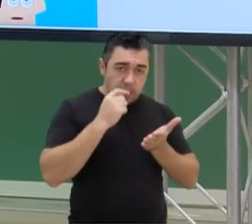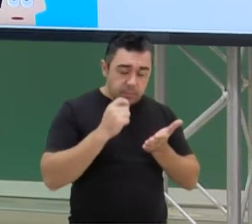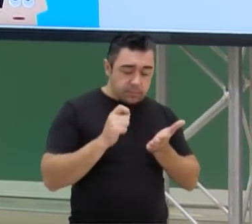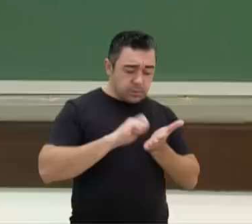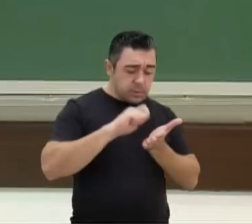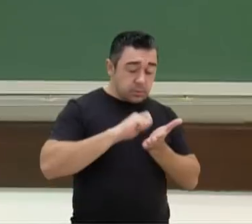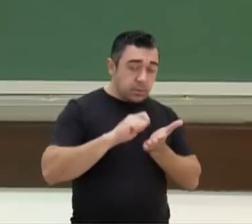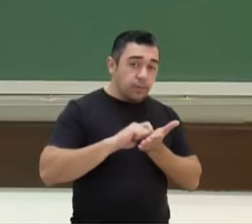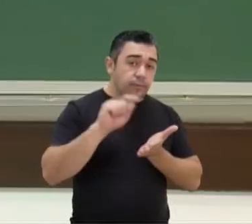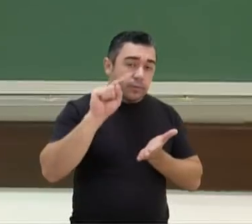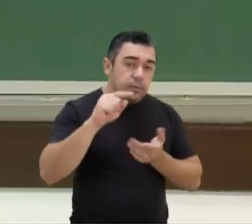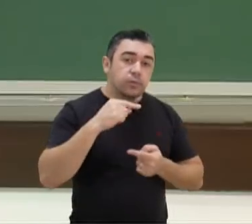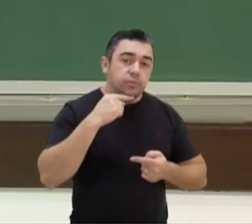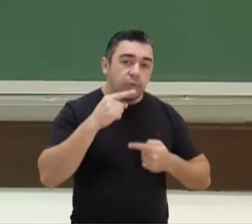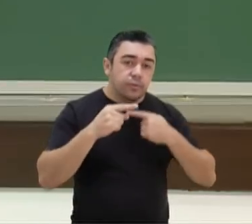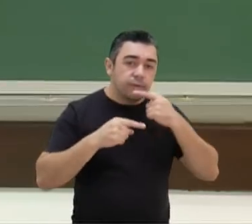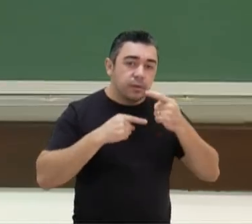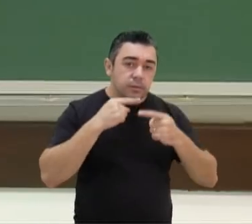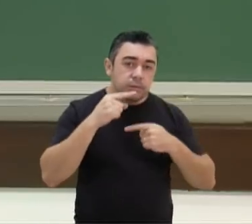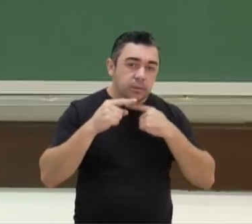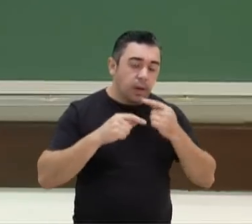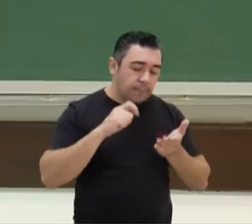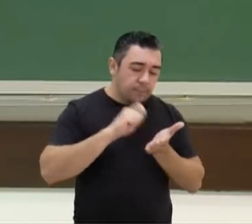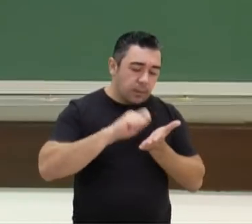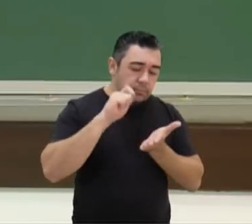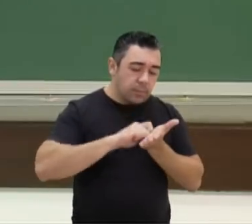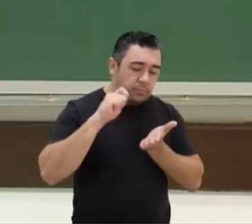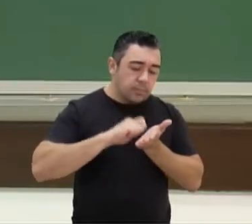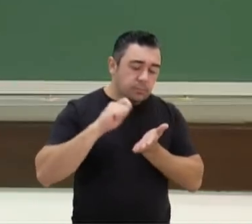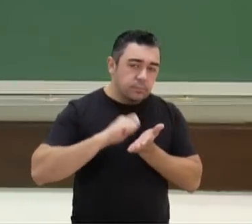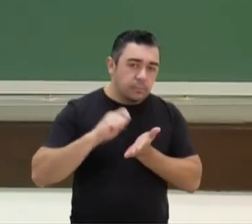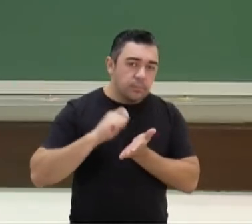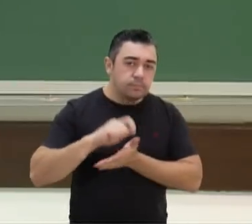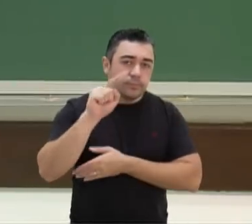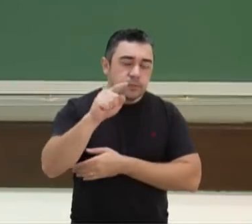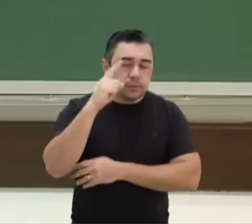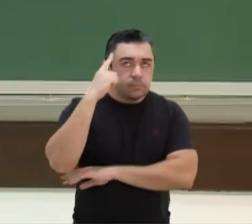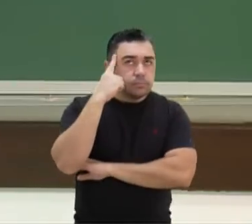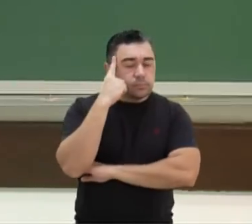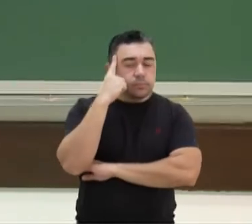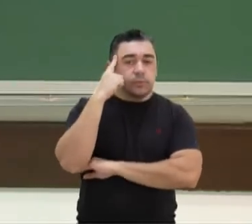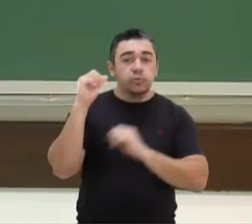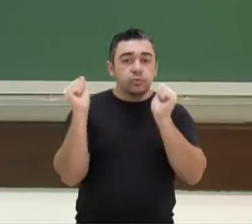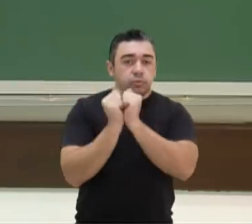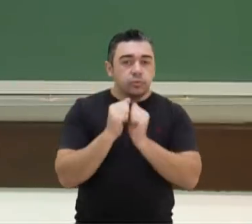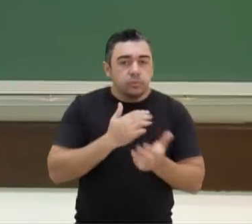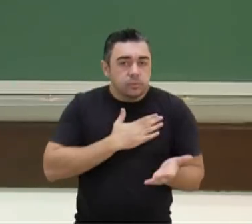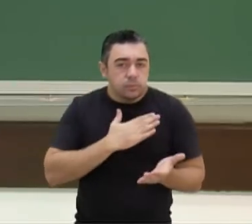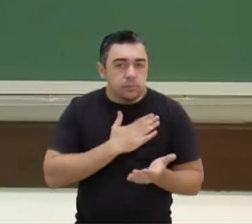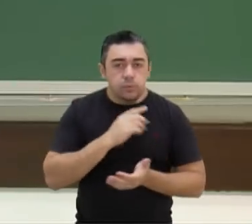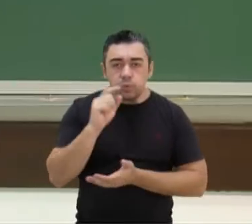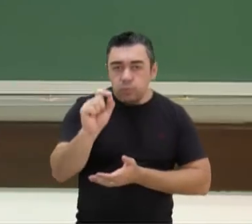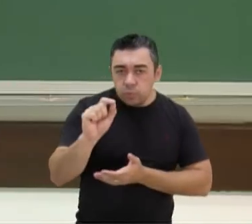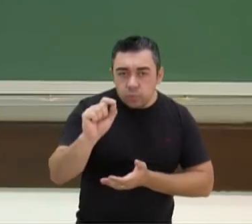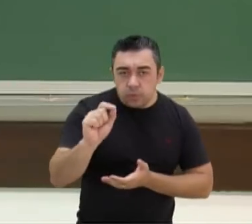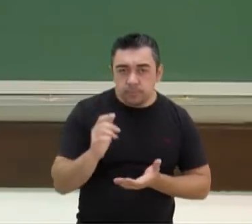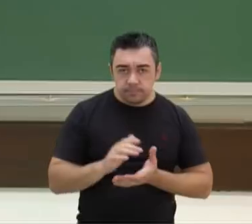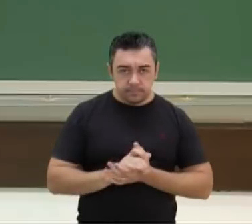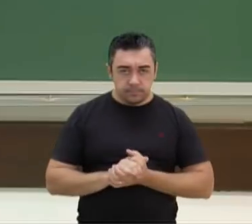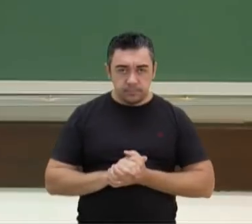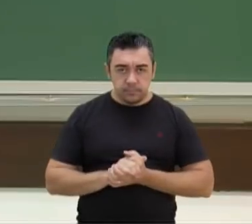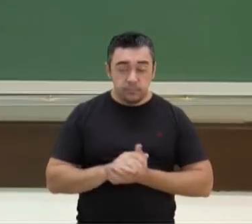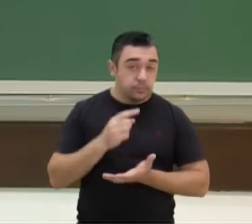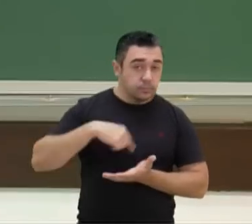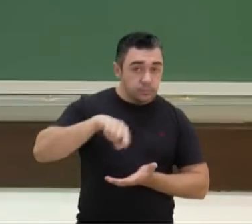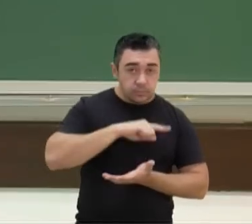suas dúvidas, para ir anotando o que você achar interessante e também para você pensar aqui comigo essas questões que